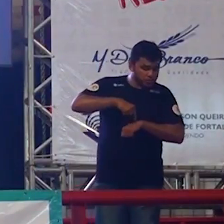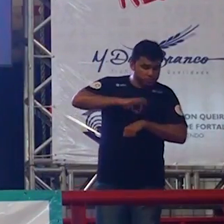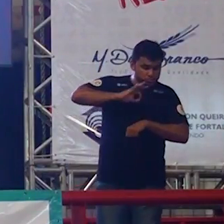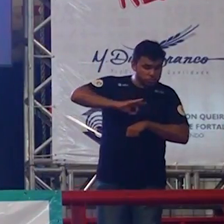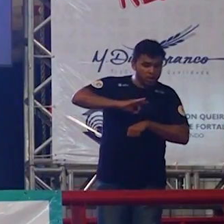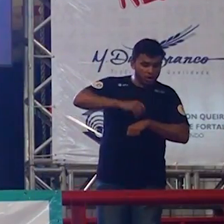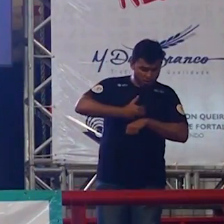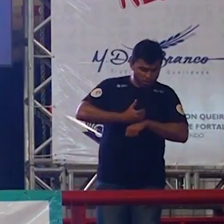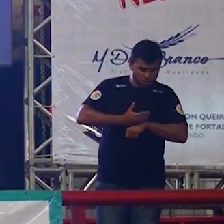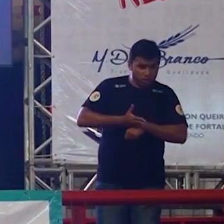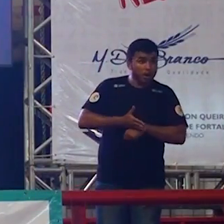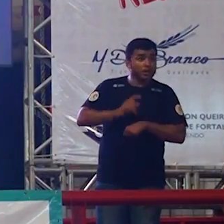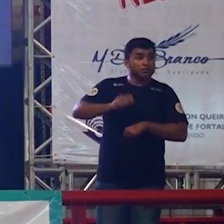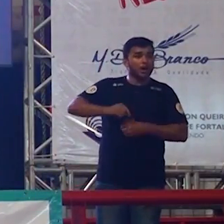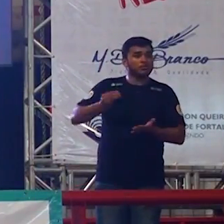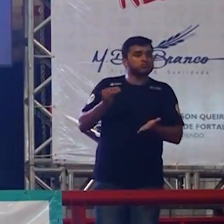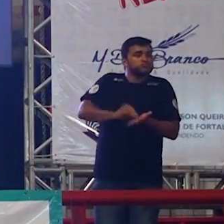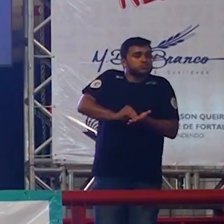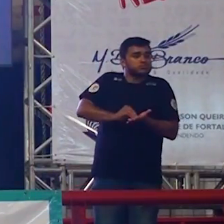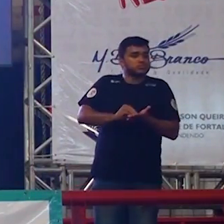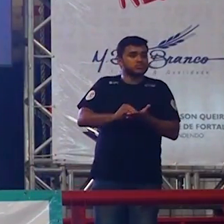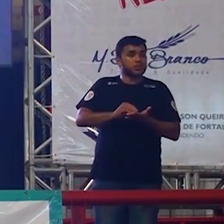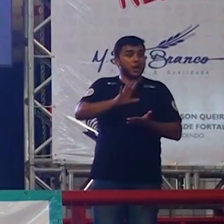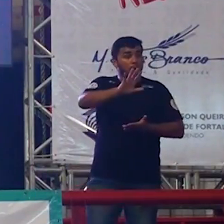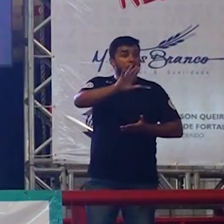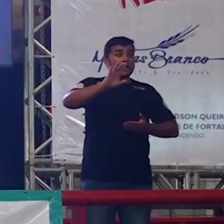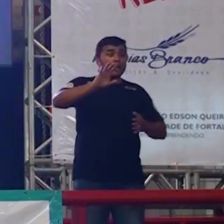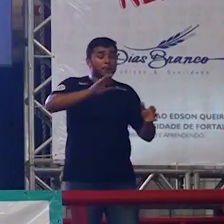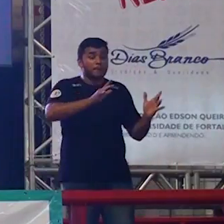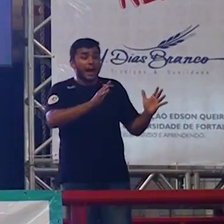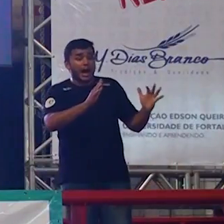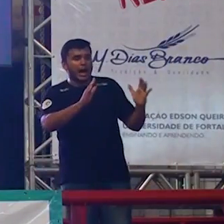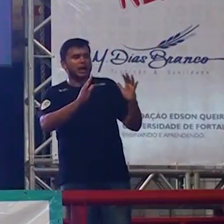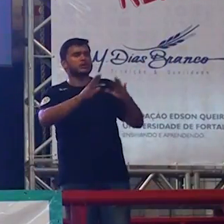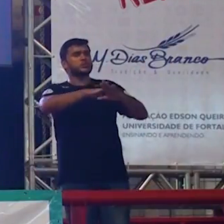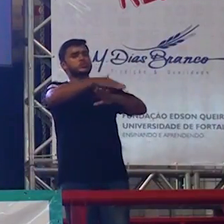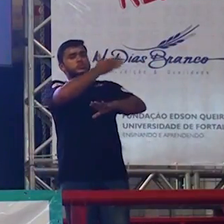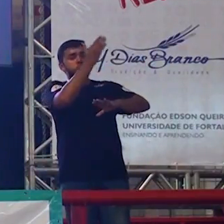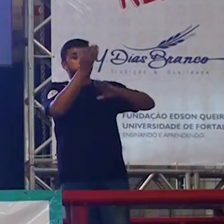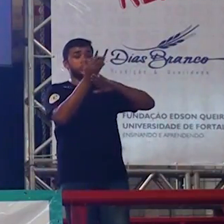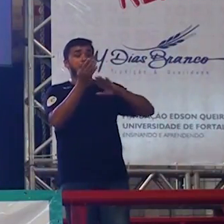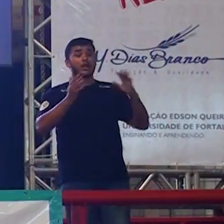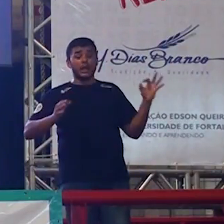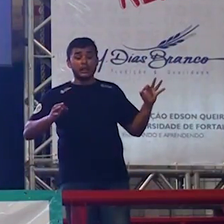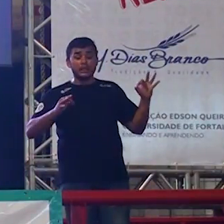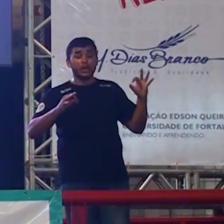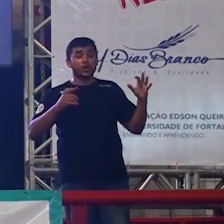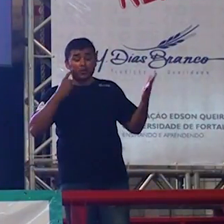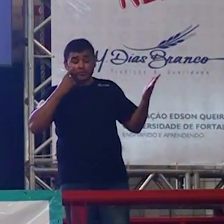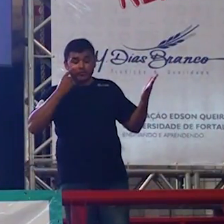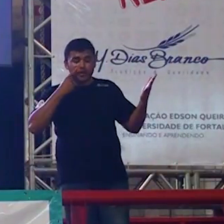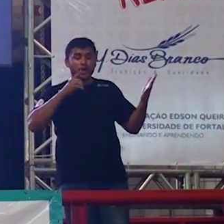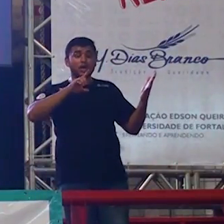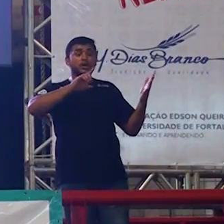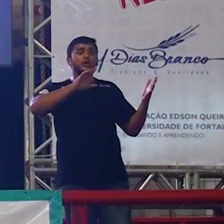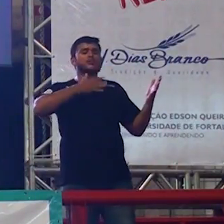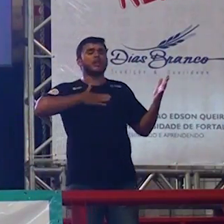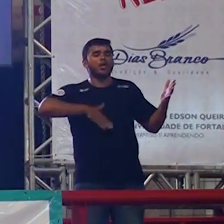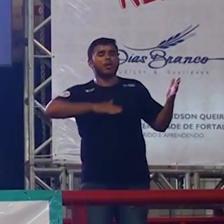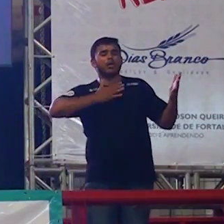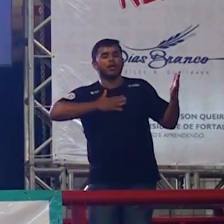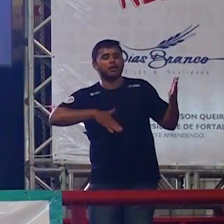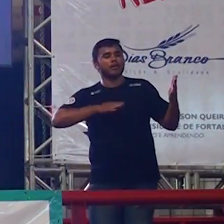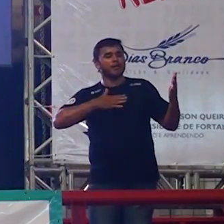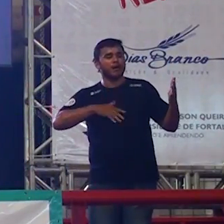estudou. Quando você terminar o dia todo, se você passou o dia todo estudando, some aqueles